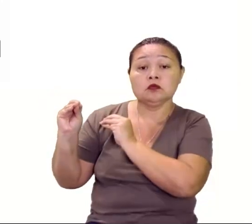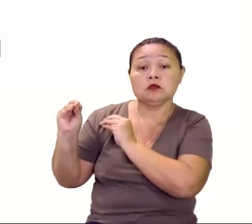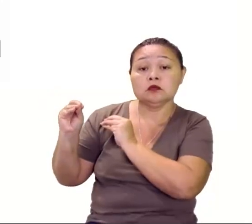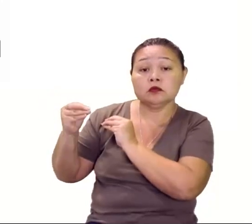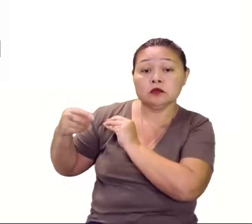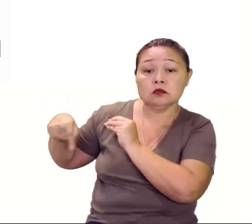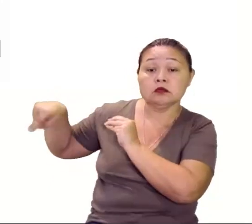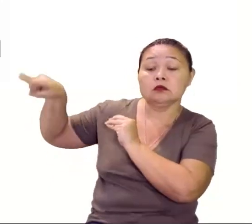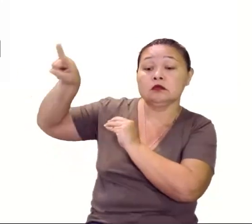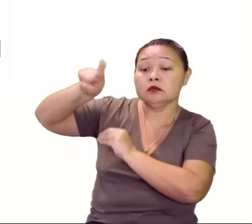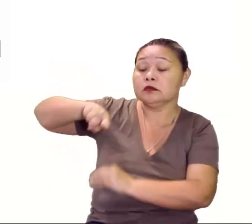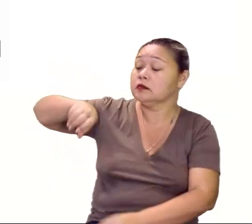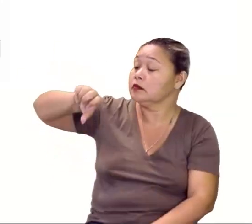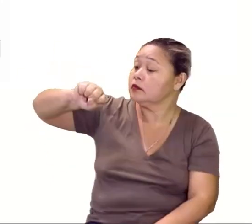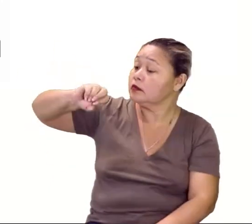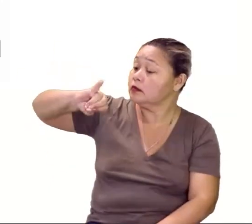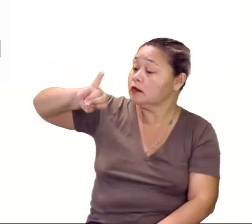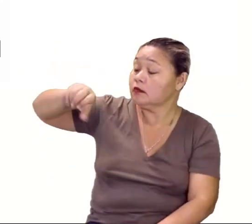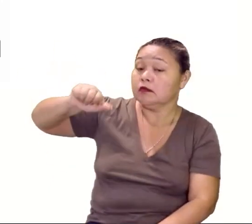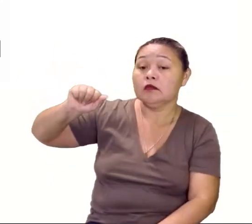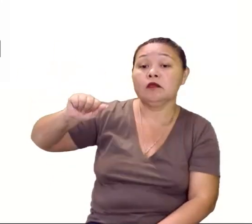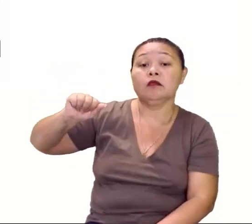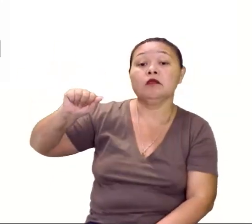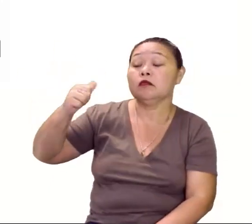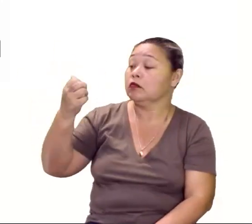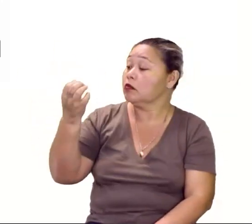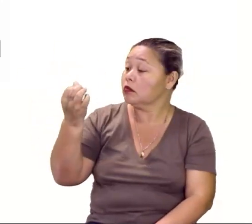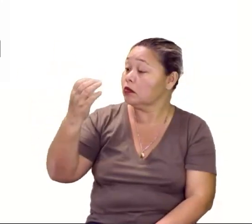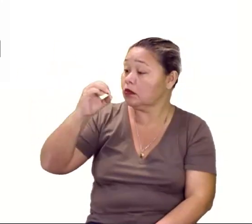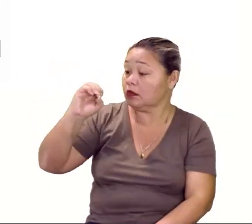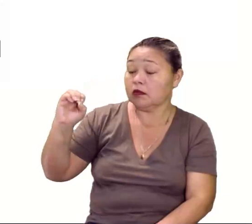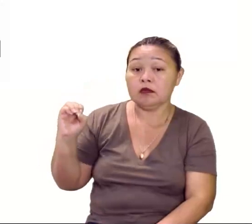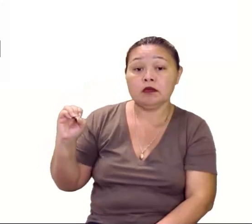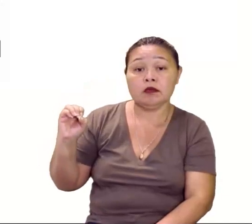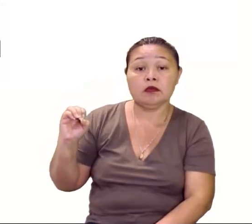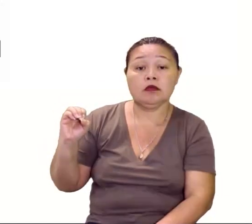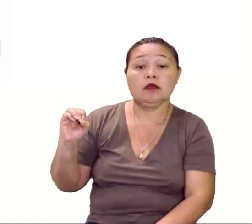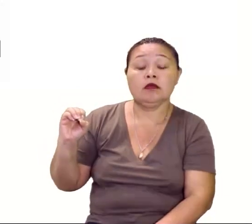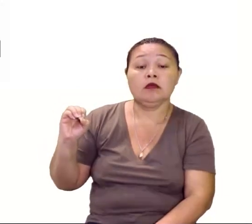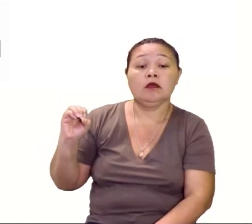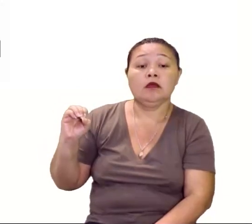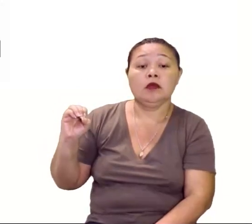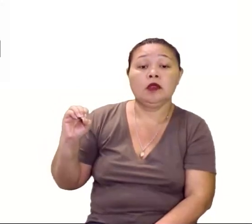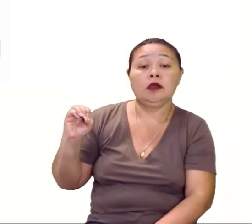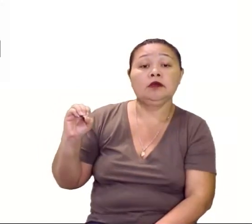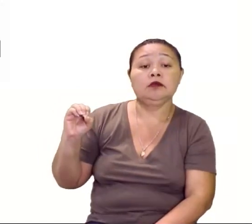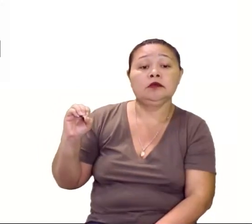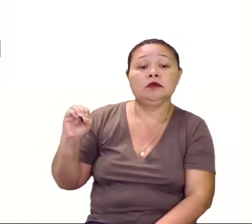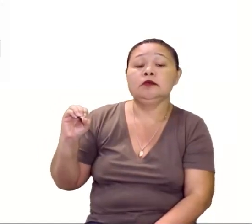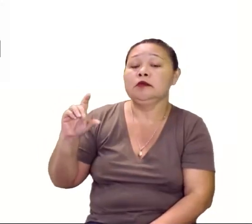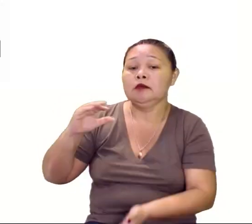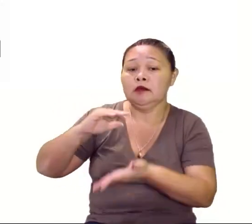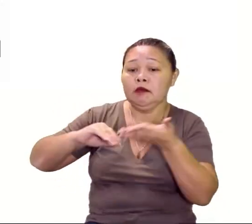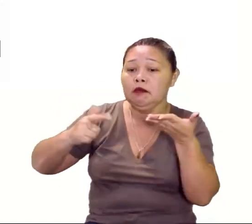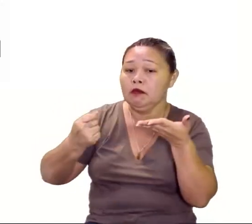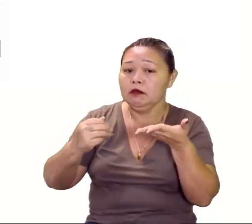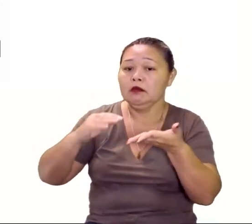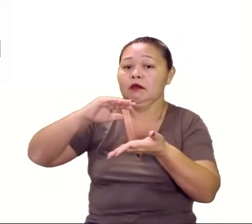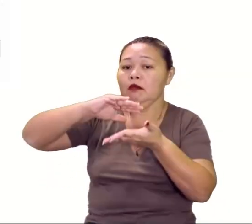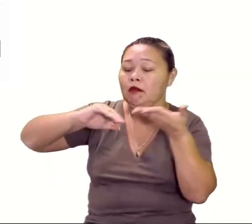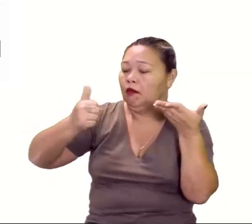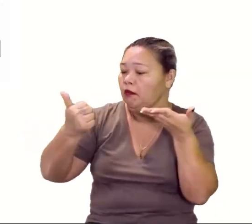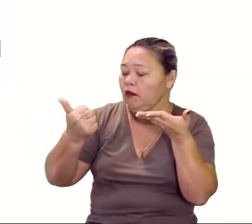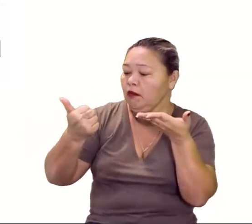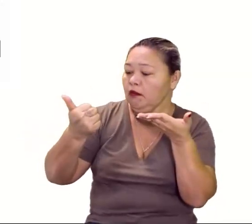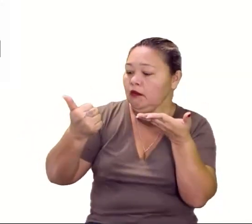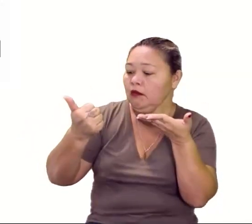isso aqui. Isso. Tudo isso tem que dar 600. 600, né? Então, mas eu tenho que tirar 20, eu tenho que tirar o 180,